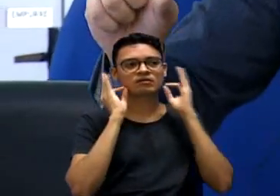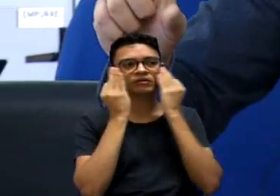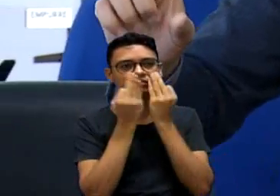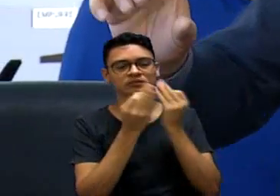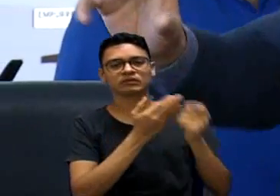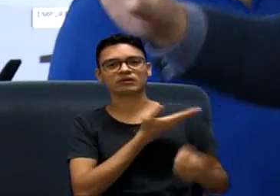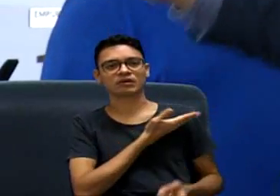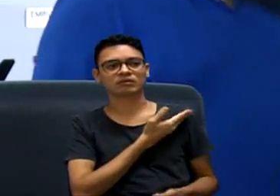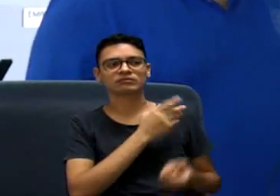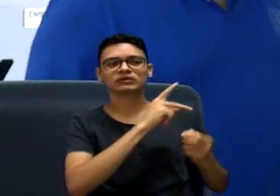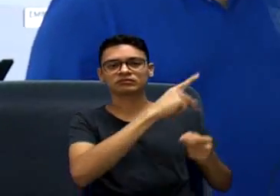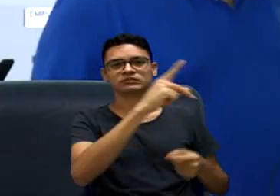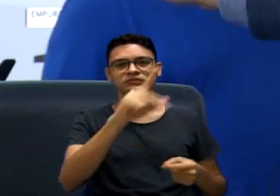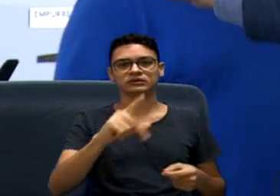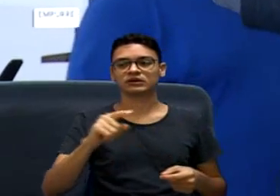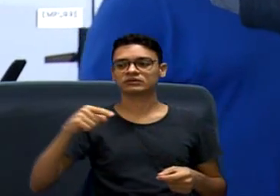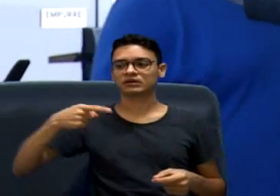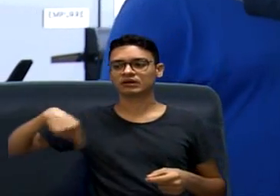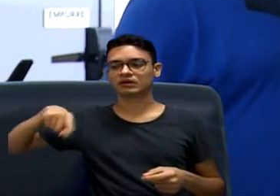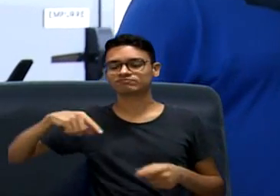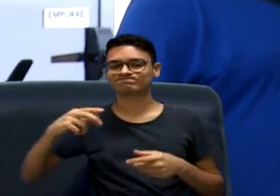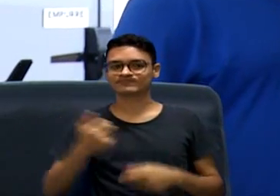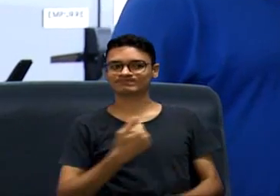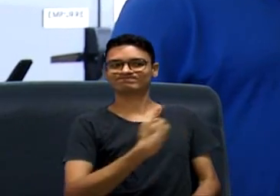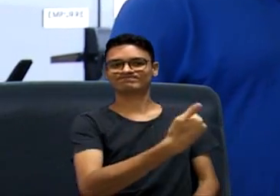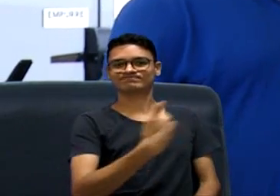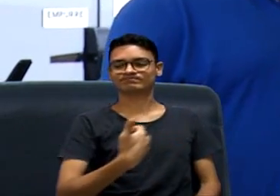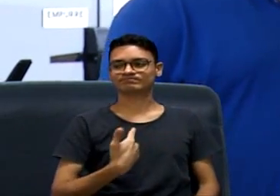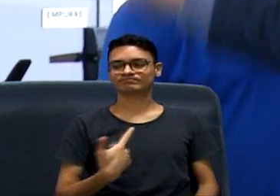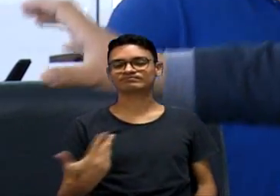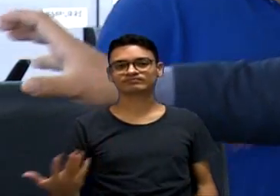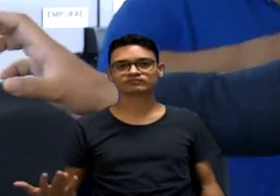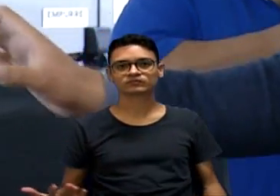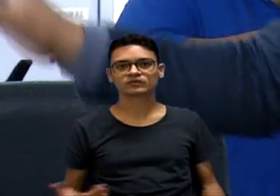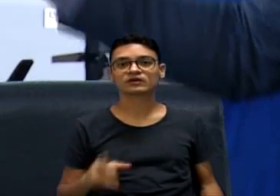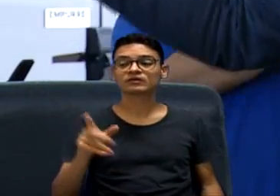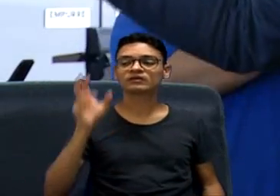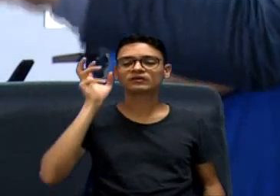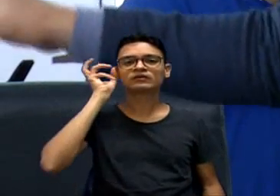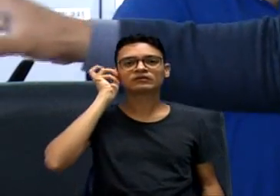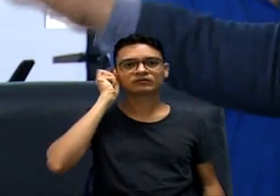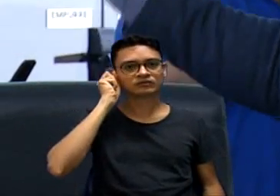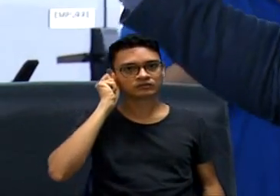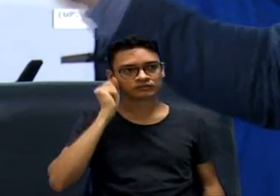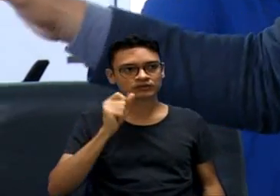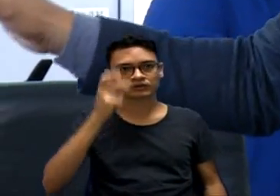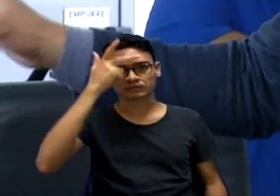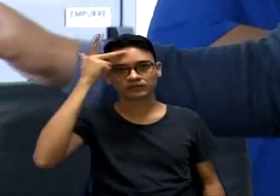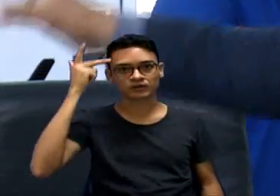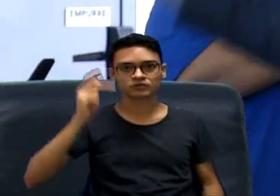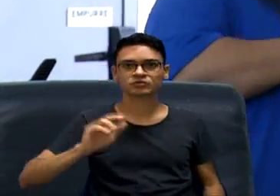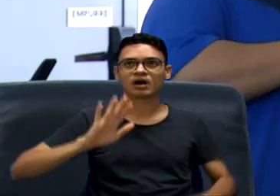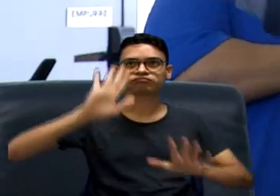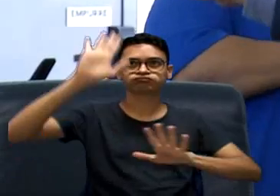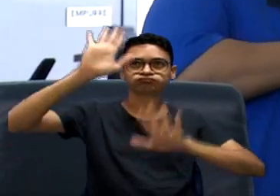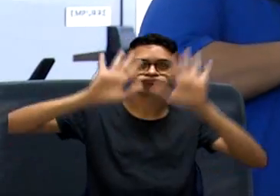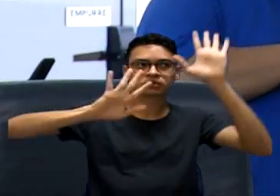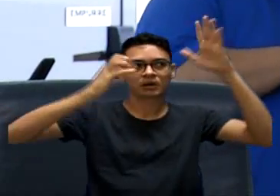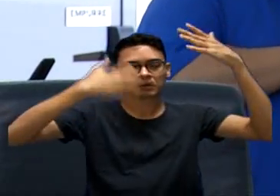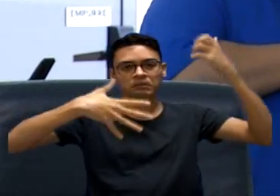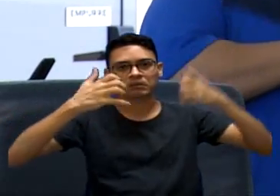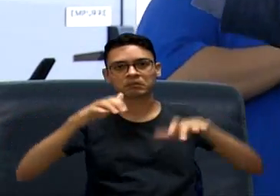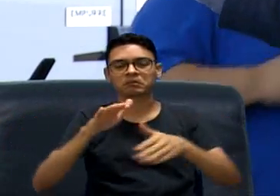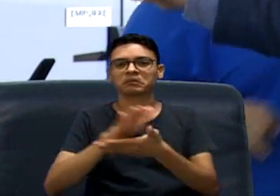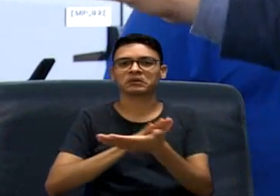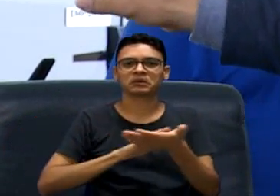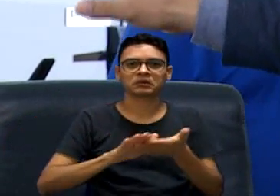olha só, eles ouviram a palavra do senhor atentamente, ninguém se manifestou, nós pedimos